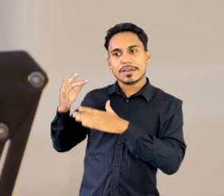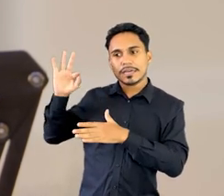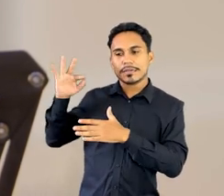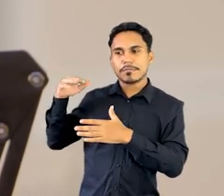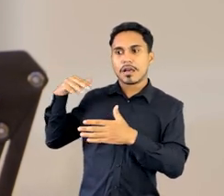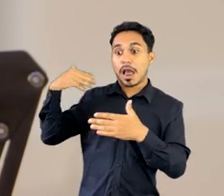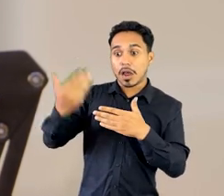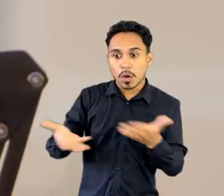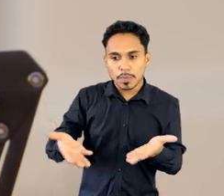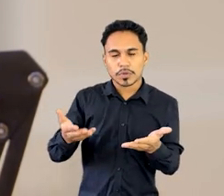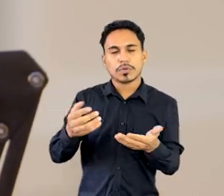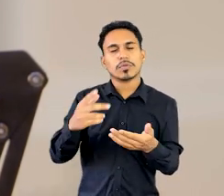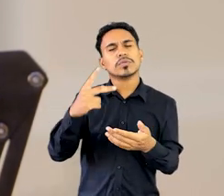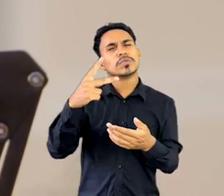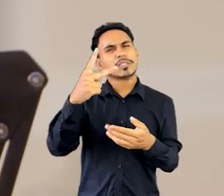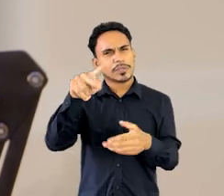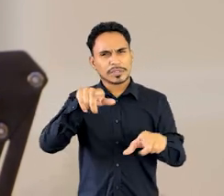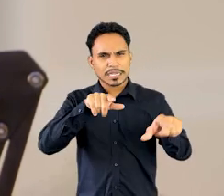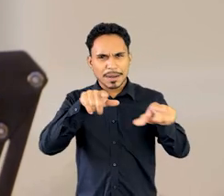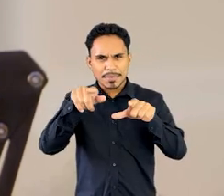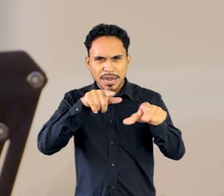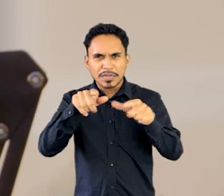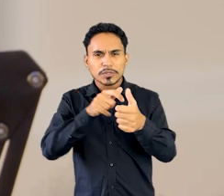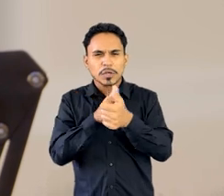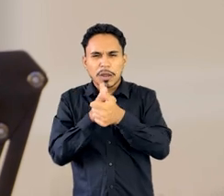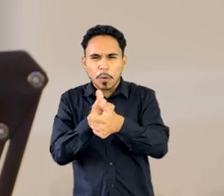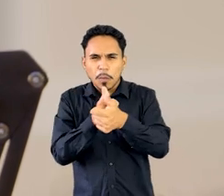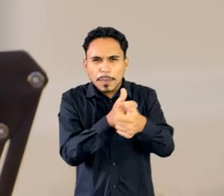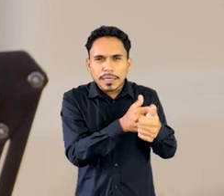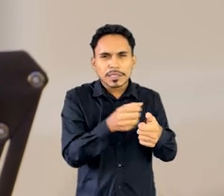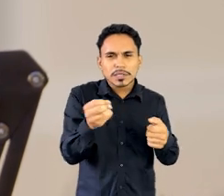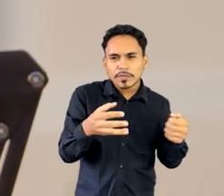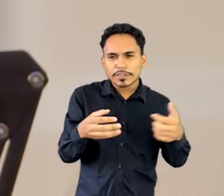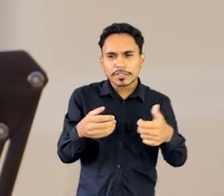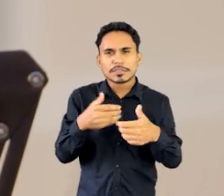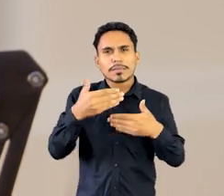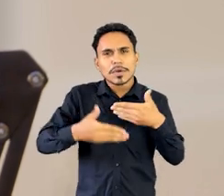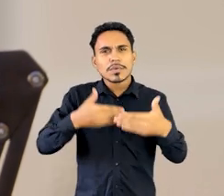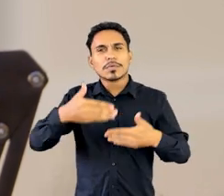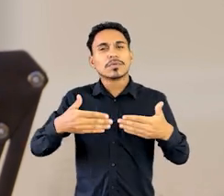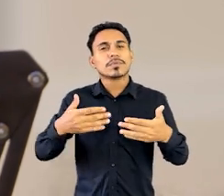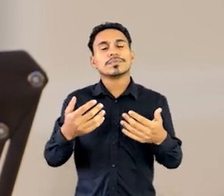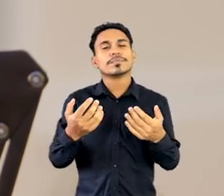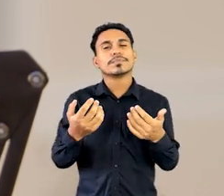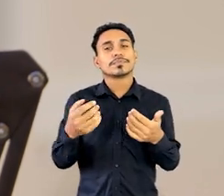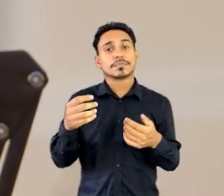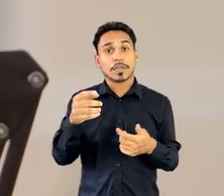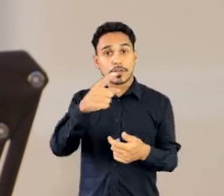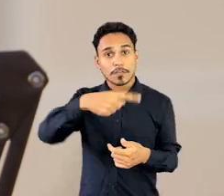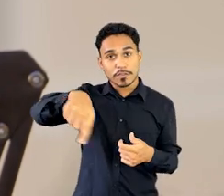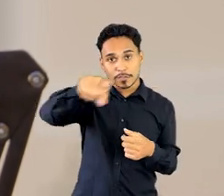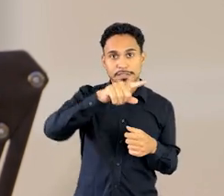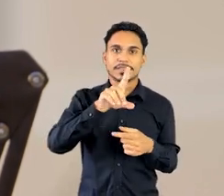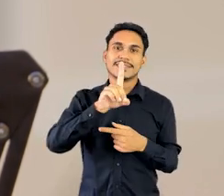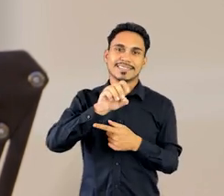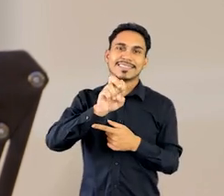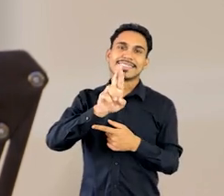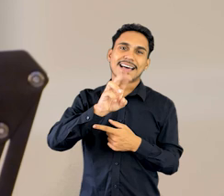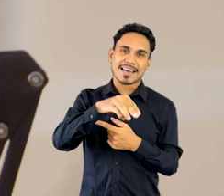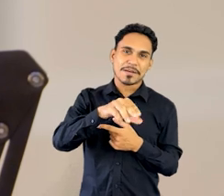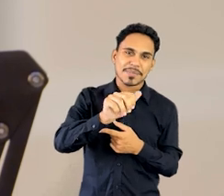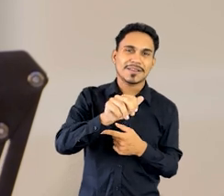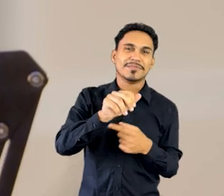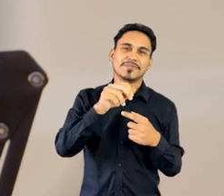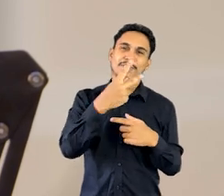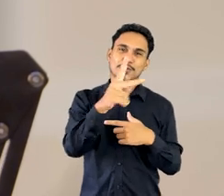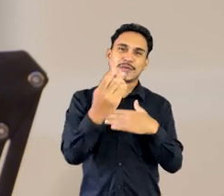trabalho muito atento eu diria né Eh como vocês buscam com que suporte vocês além de Dharma